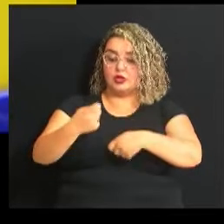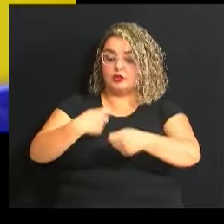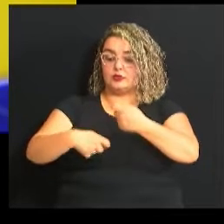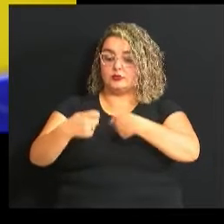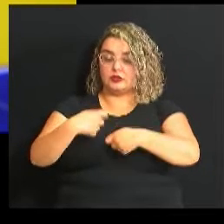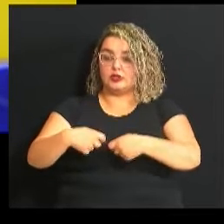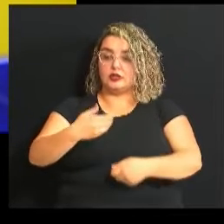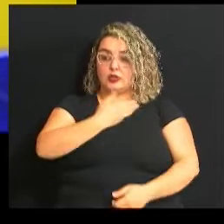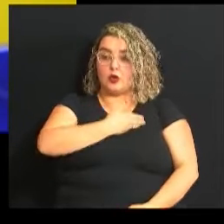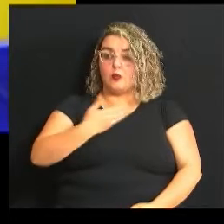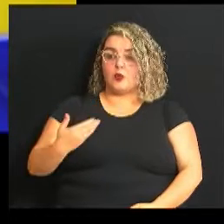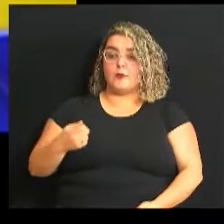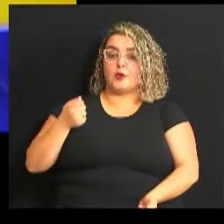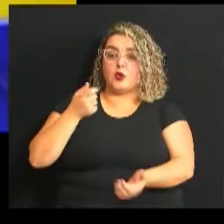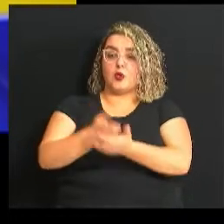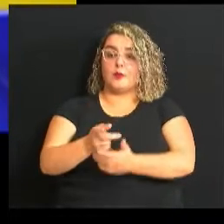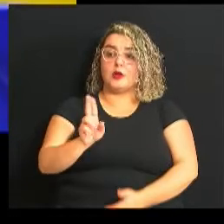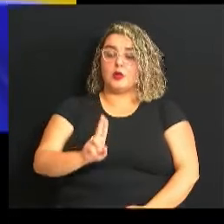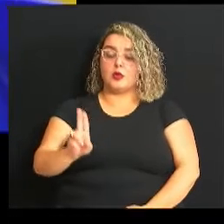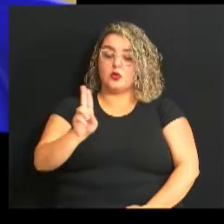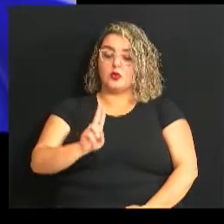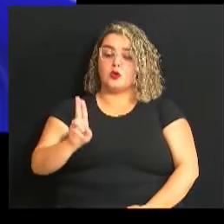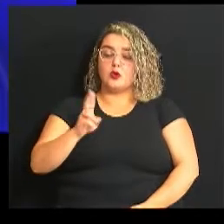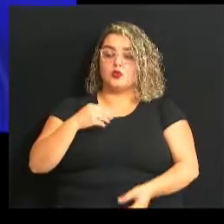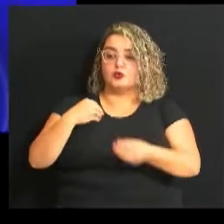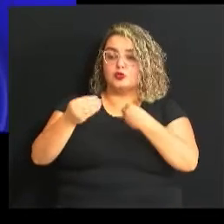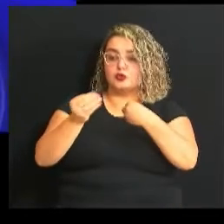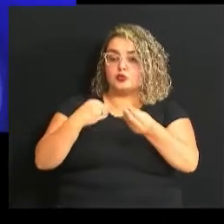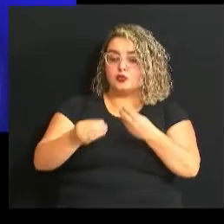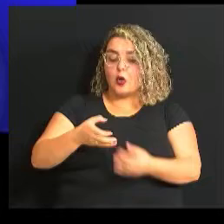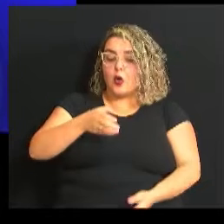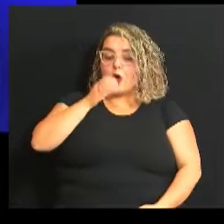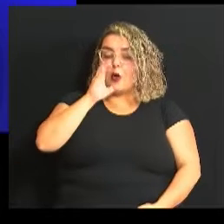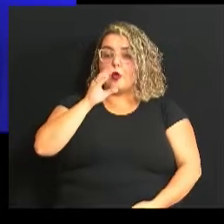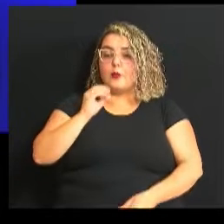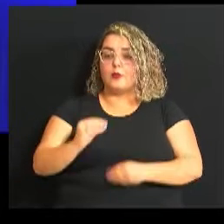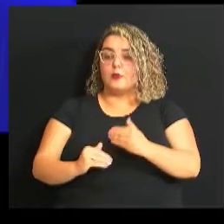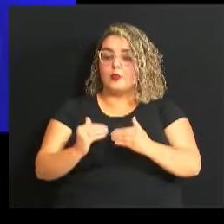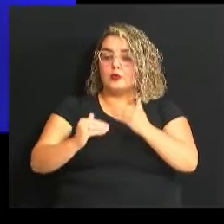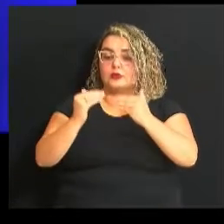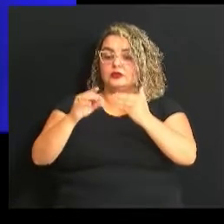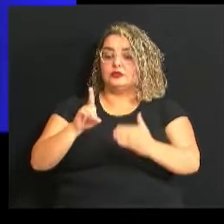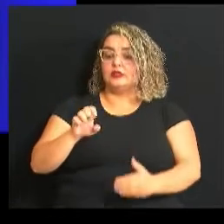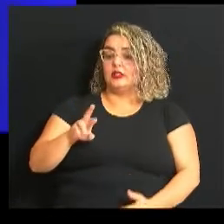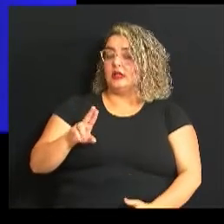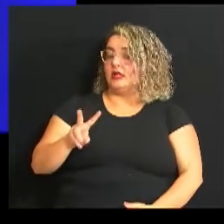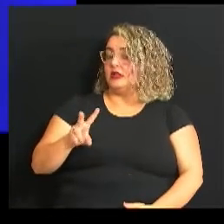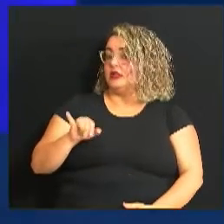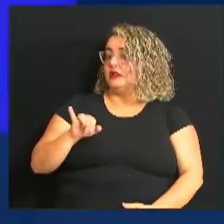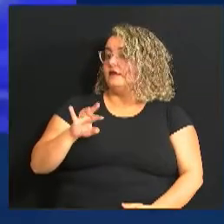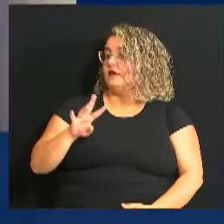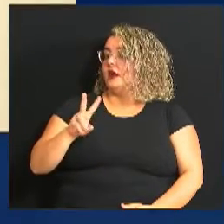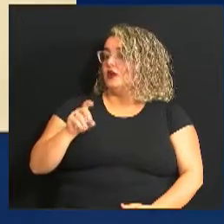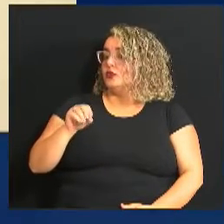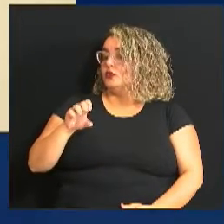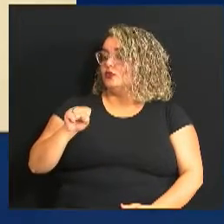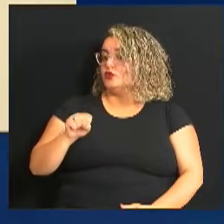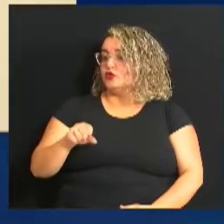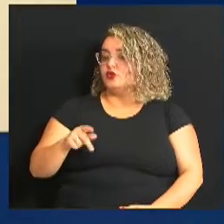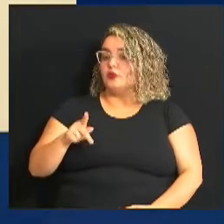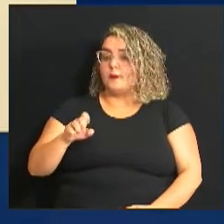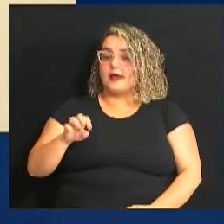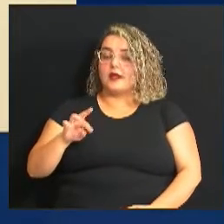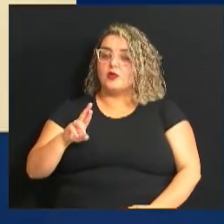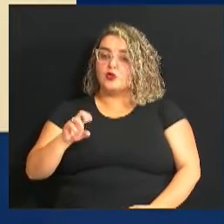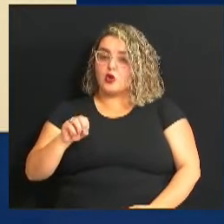de adquirir e utilizar copos descartáveis produzidos a partir de derivados de petróleo. Projeto